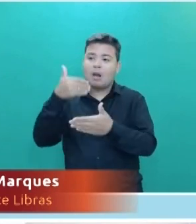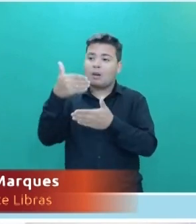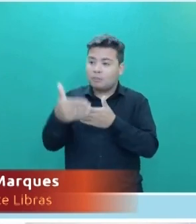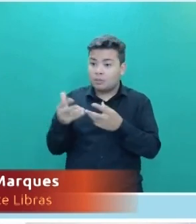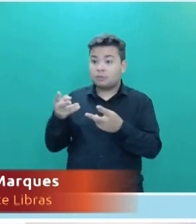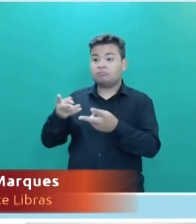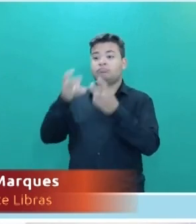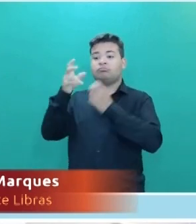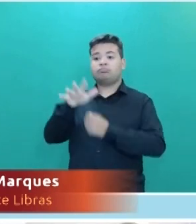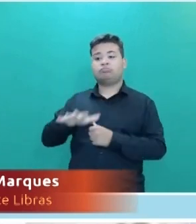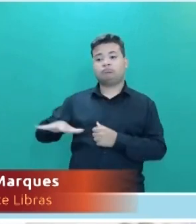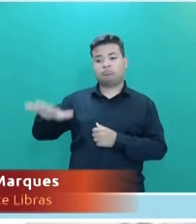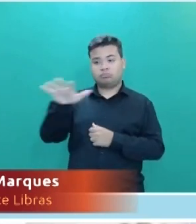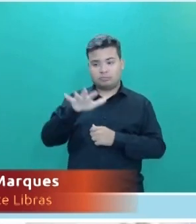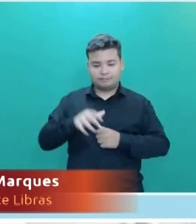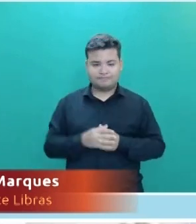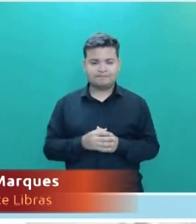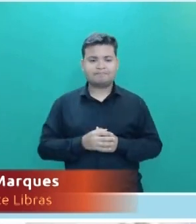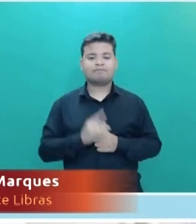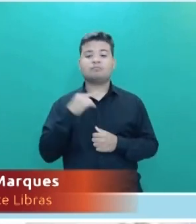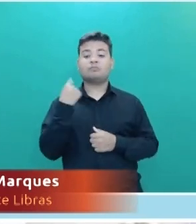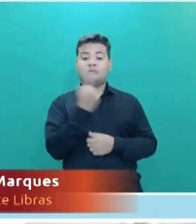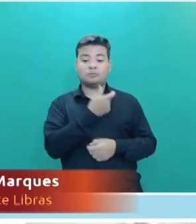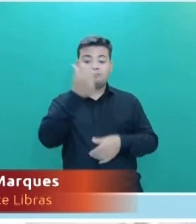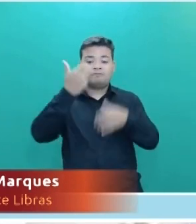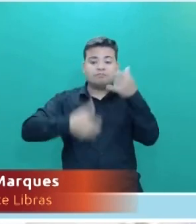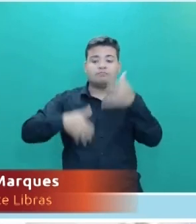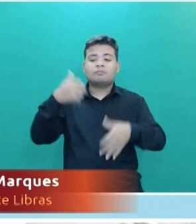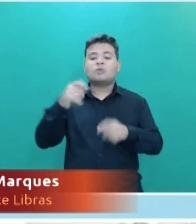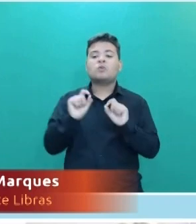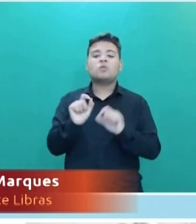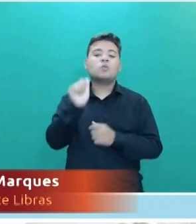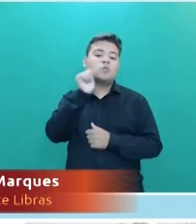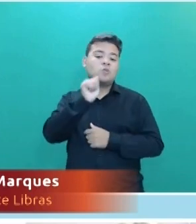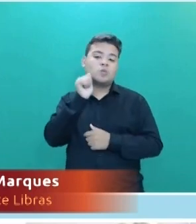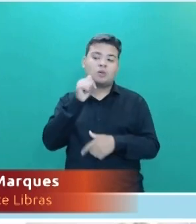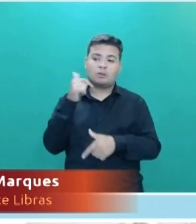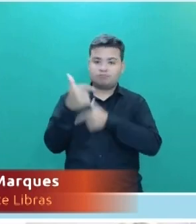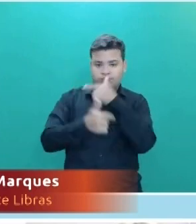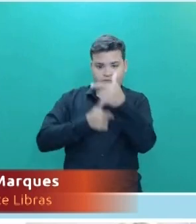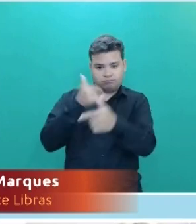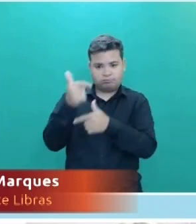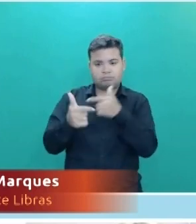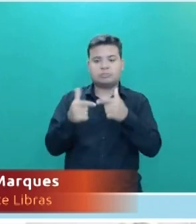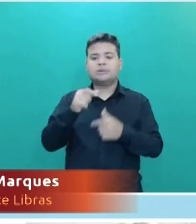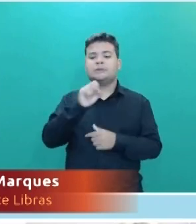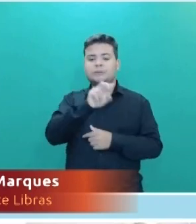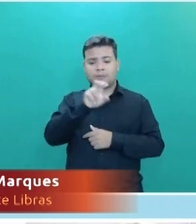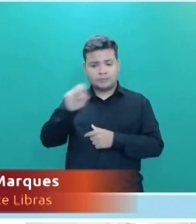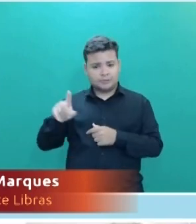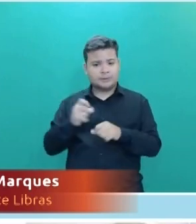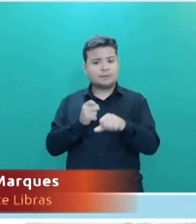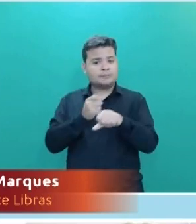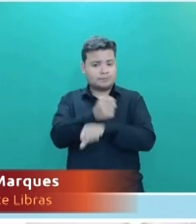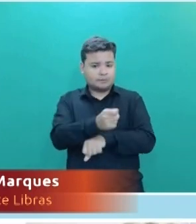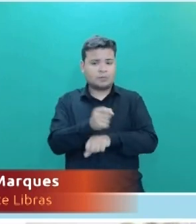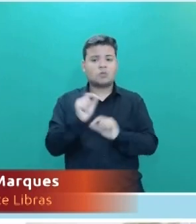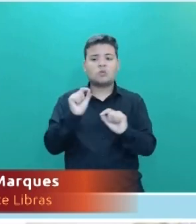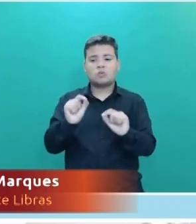muito do trabalho feminino que apareceu com grande proporção em situação de trabalho escravo, que é o trabalho